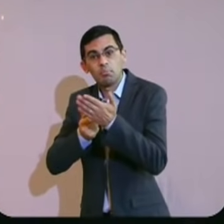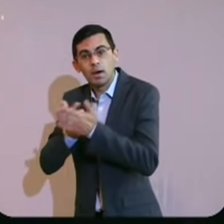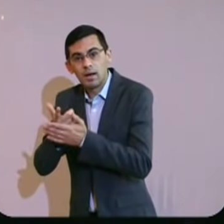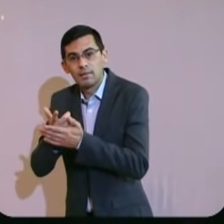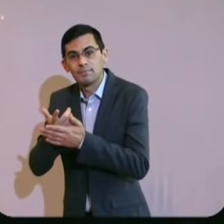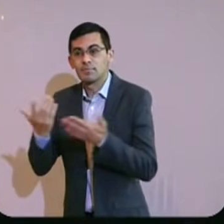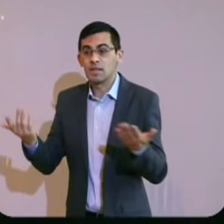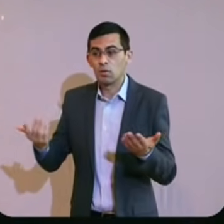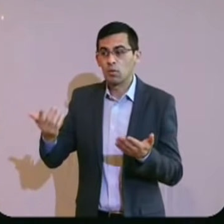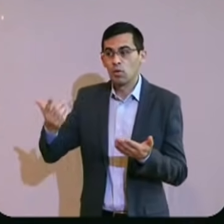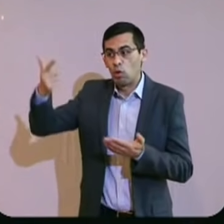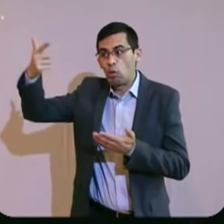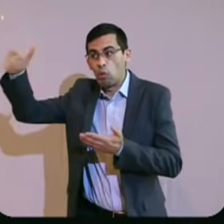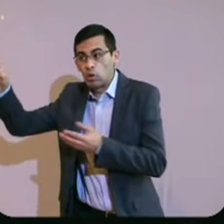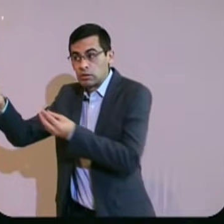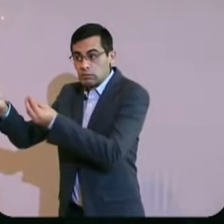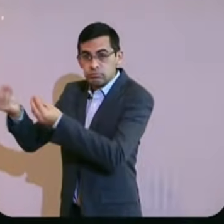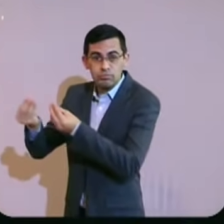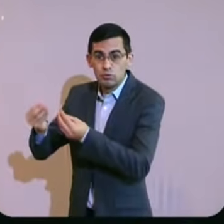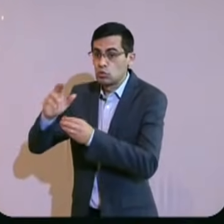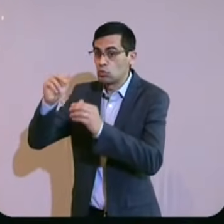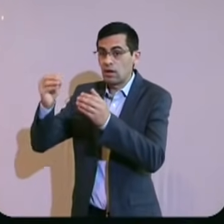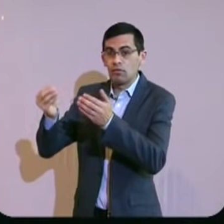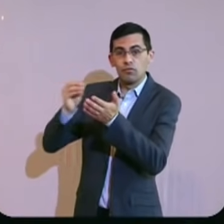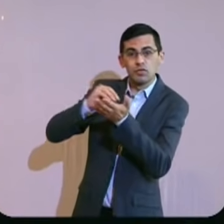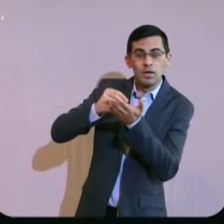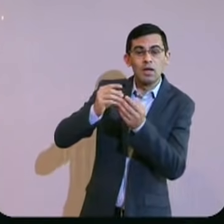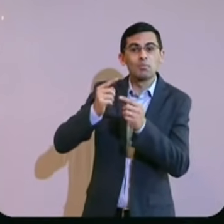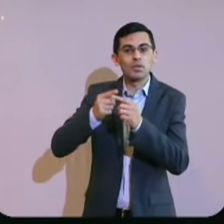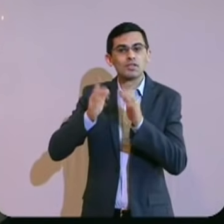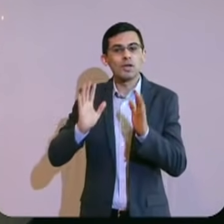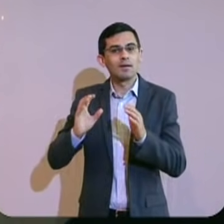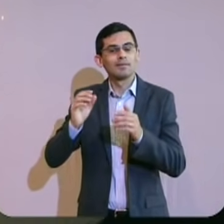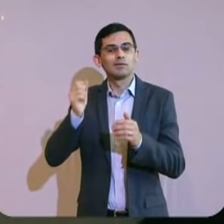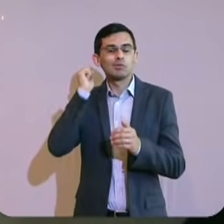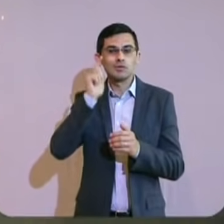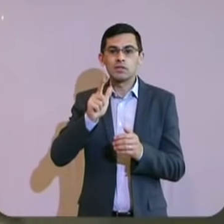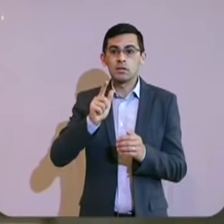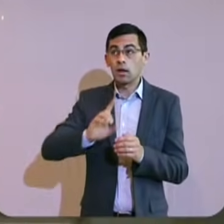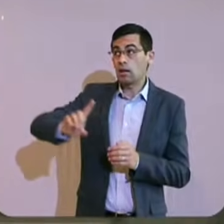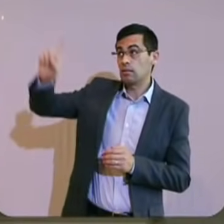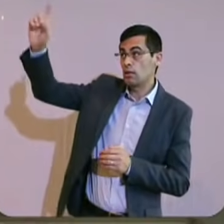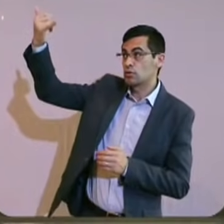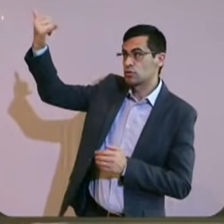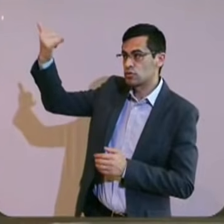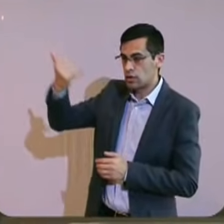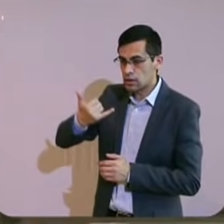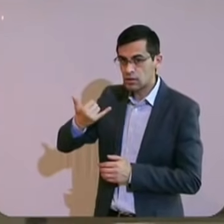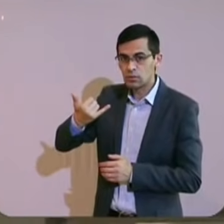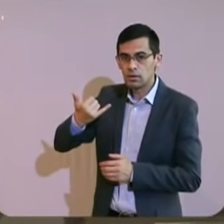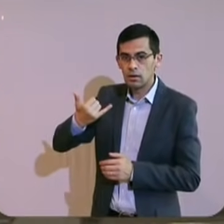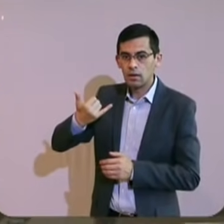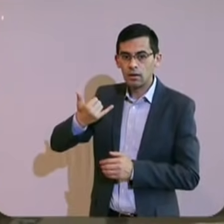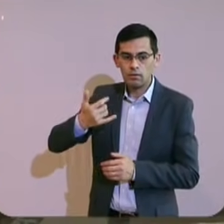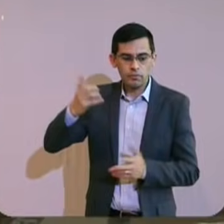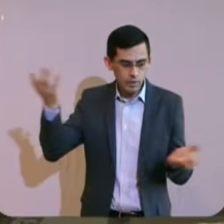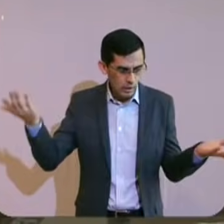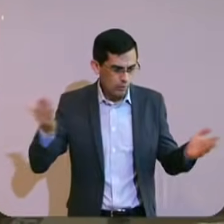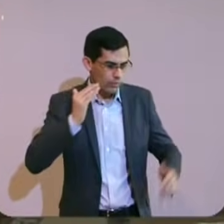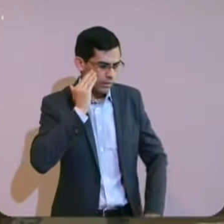veio o extraordinário, porque ele já estava suprindo. Era Deus dizendo assim: está